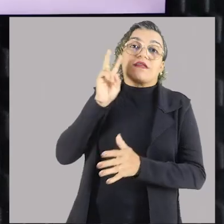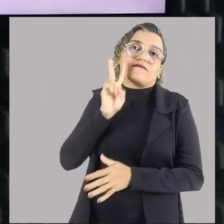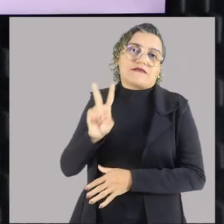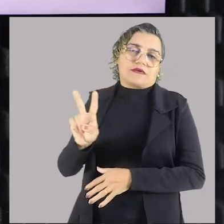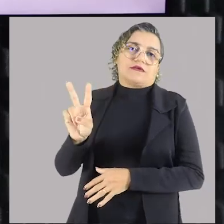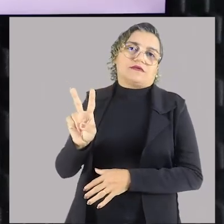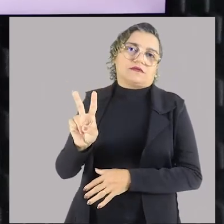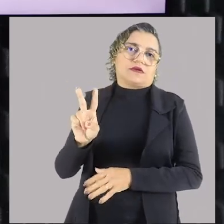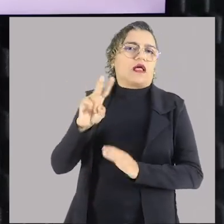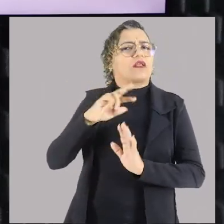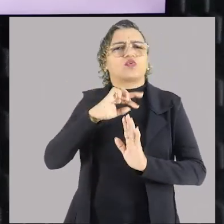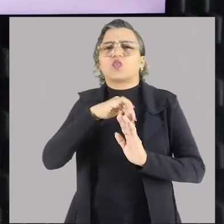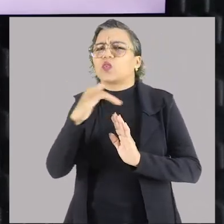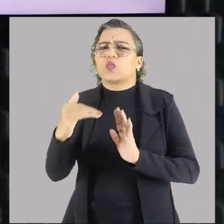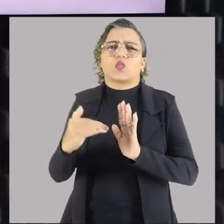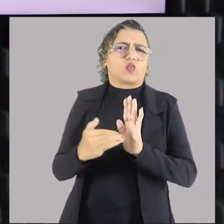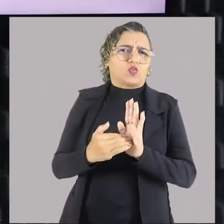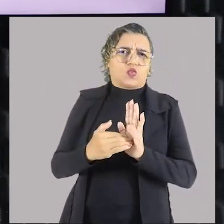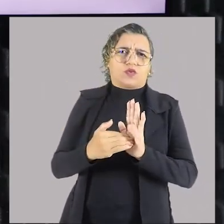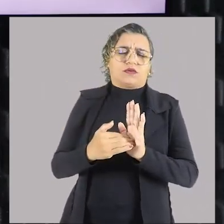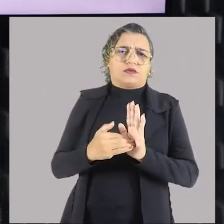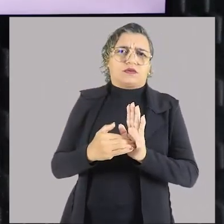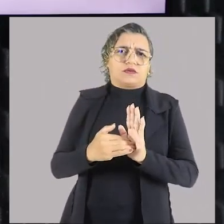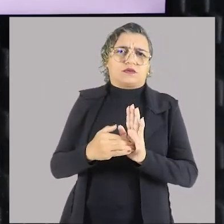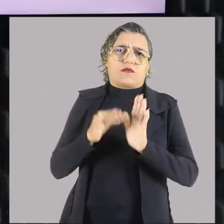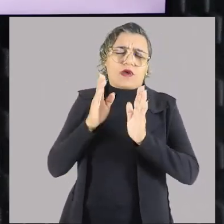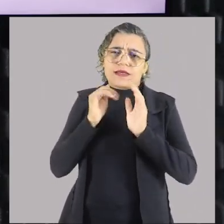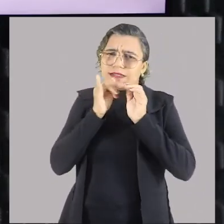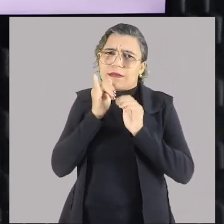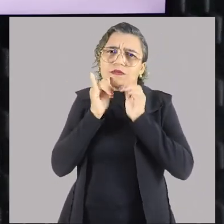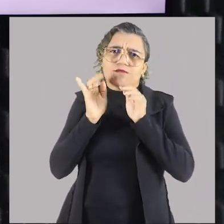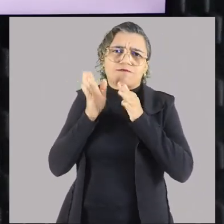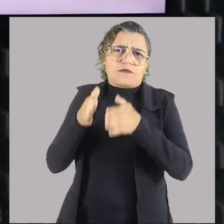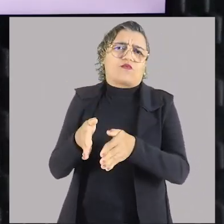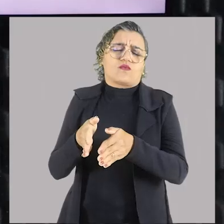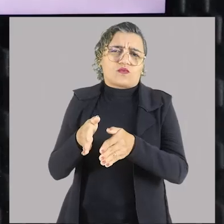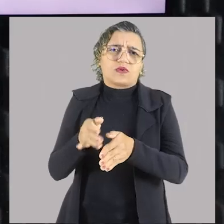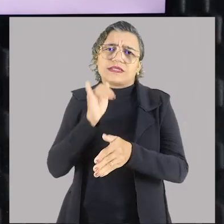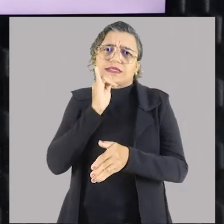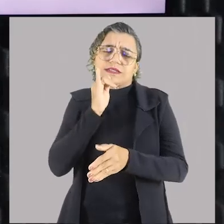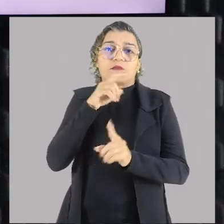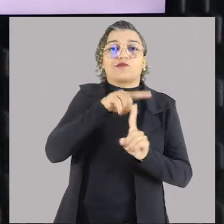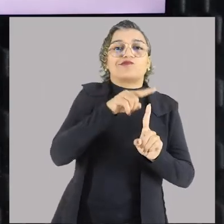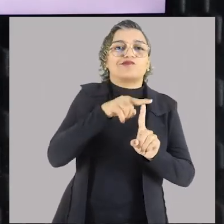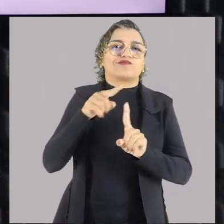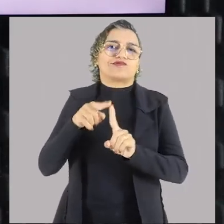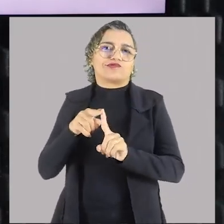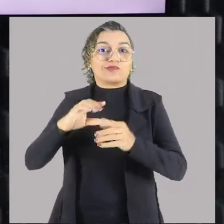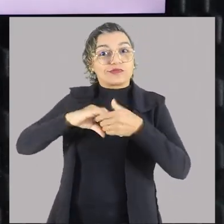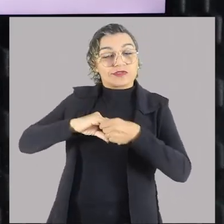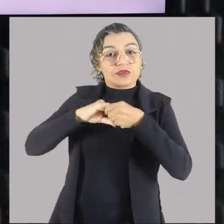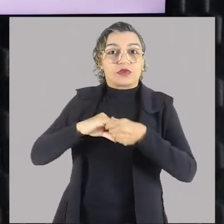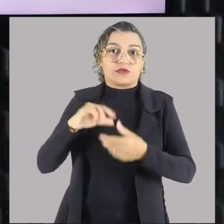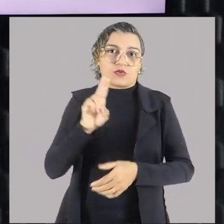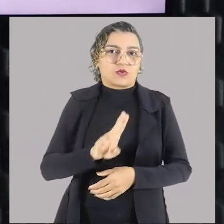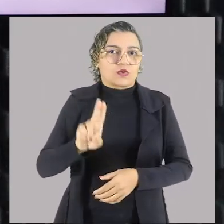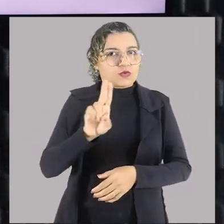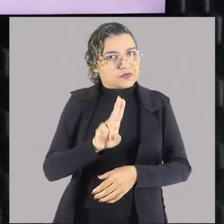isso vai determinar o tipo de cumprimento, o tipo de saudação que eu uso. E por último,